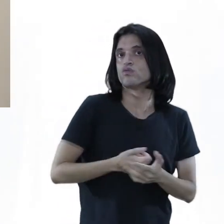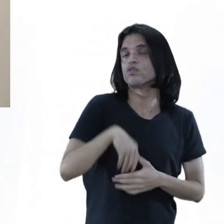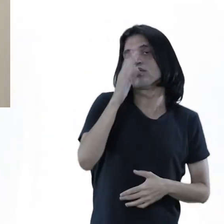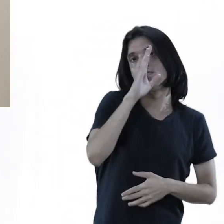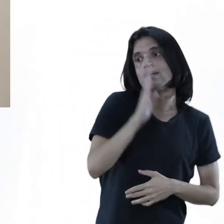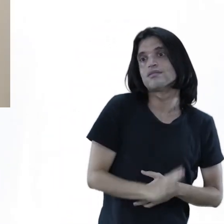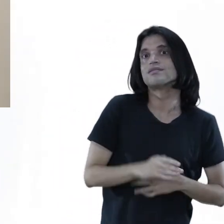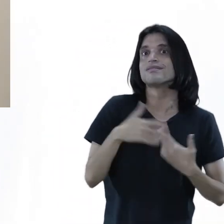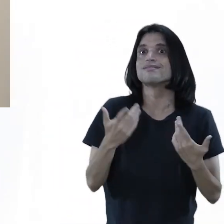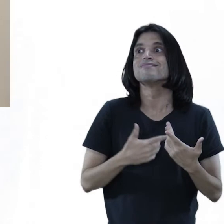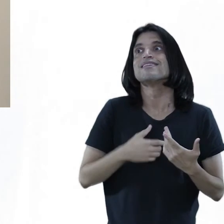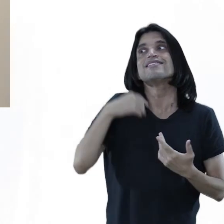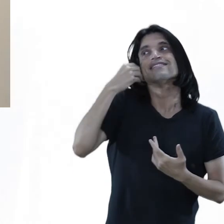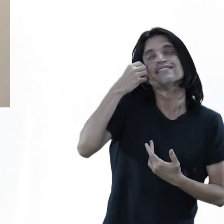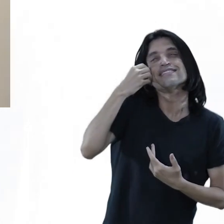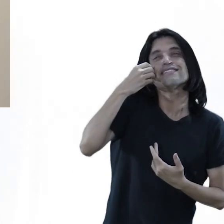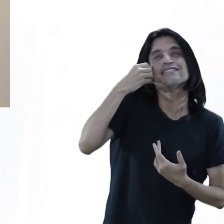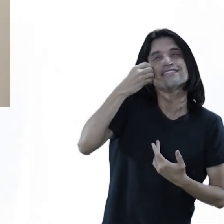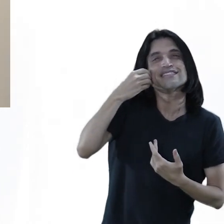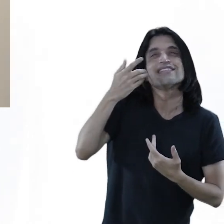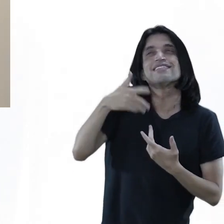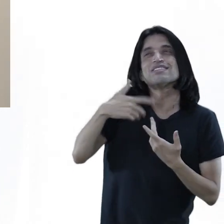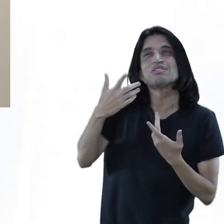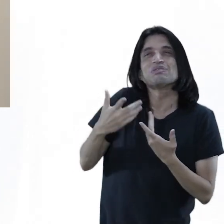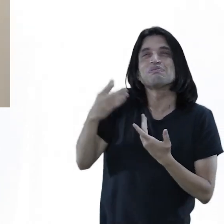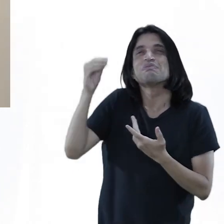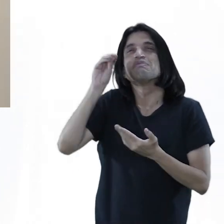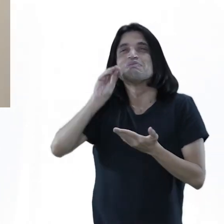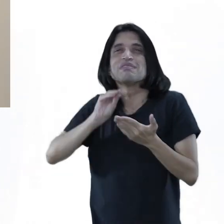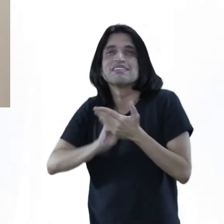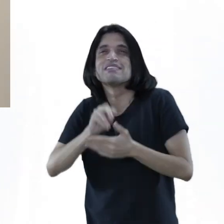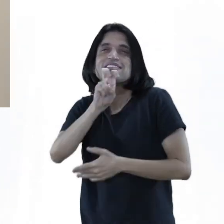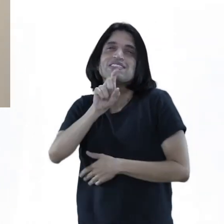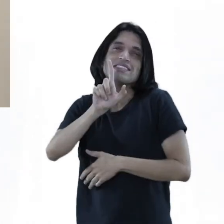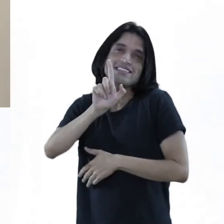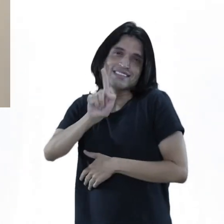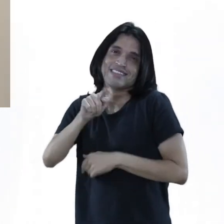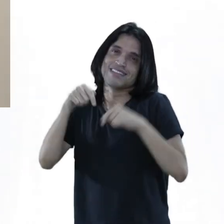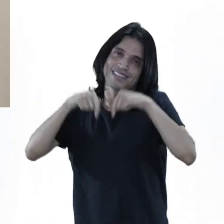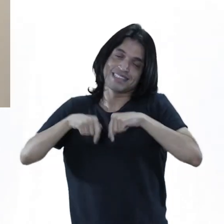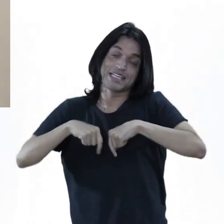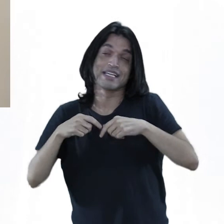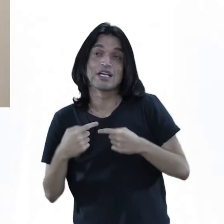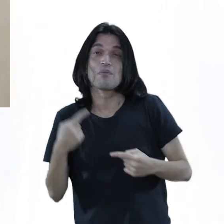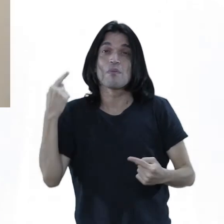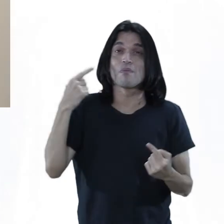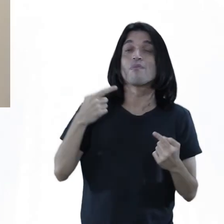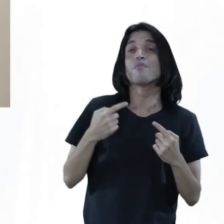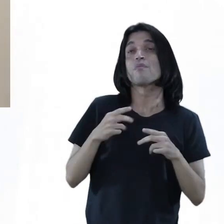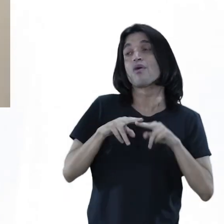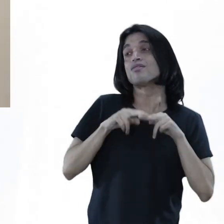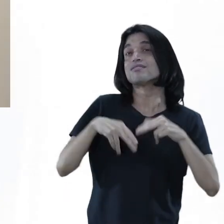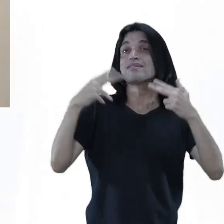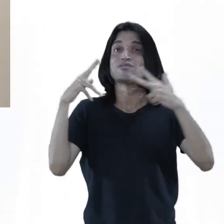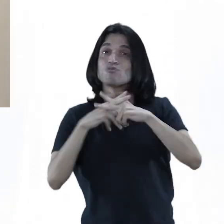econômicas, de uma certa forma está tentando adiar cada vez mais a implantação do 5G aqui devido a essa